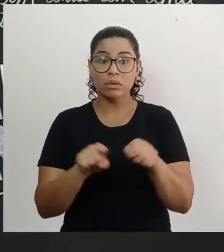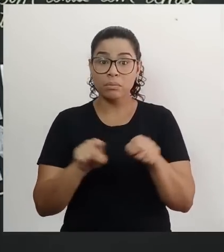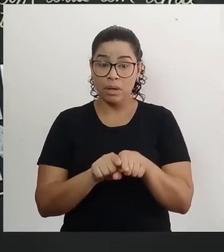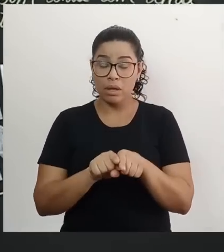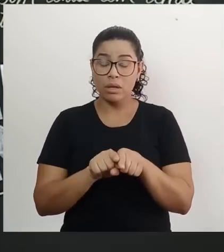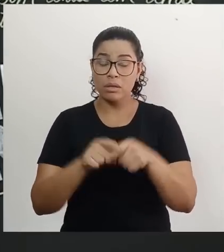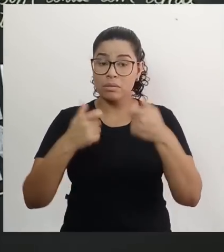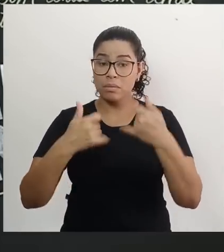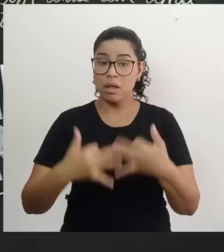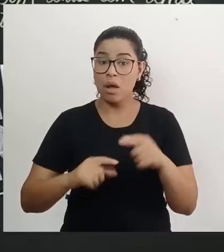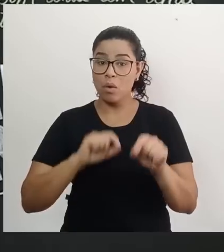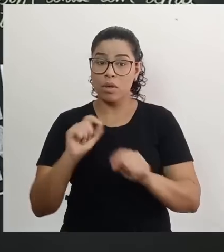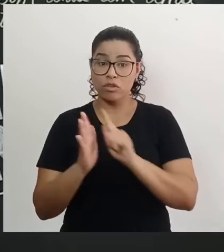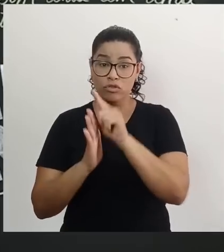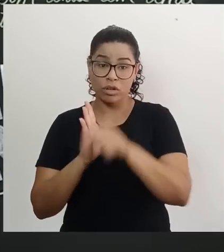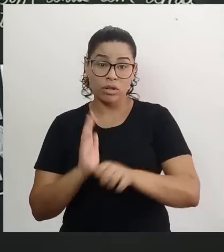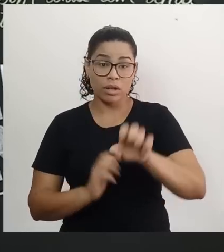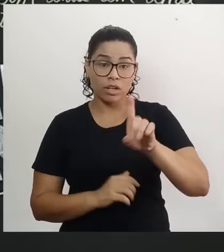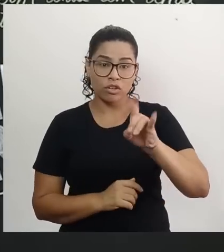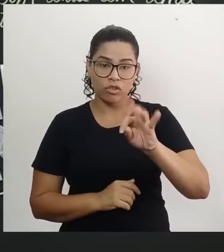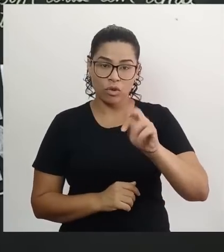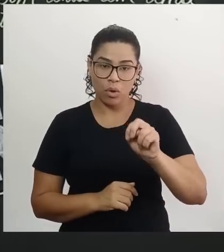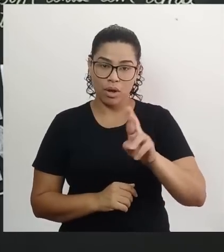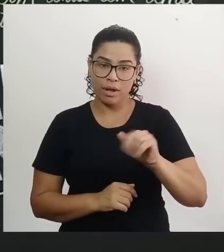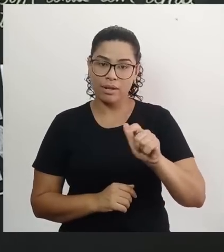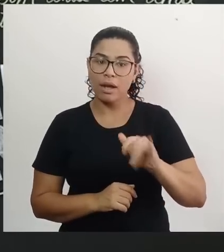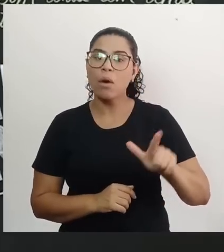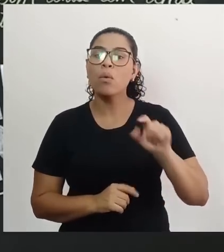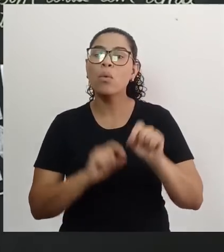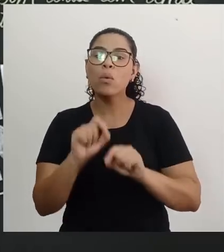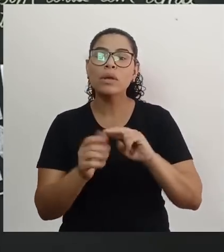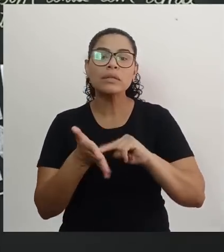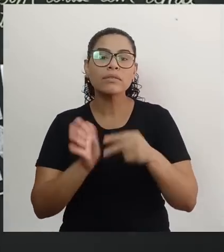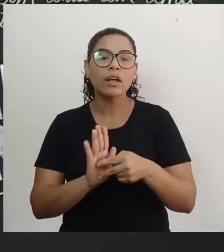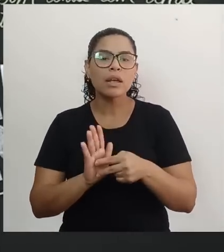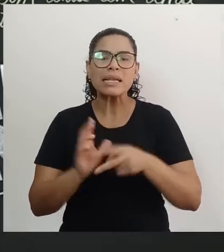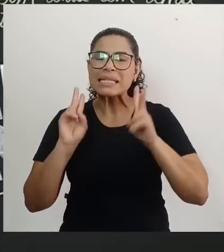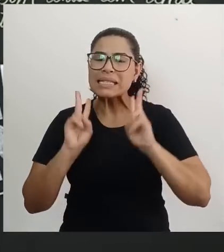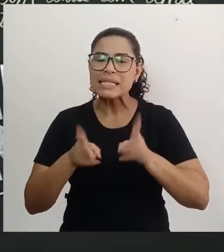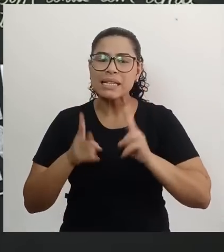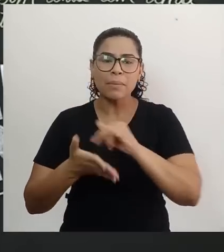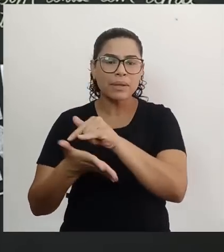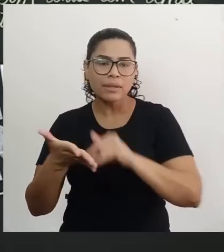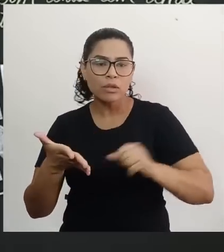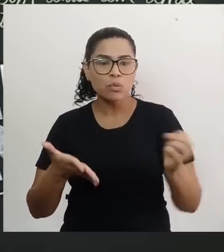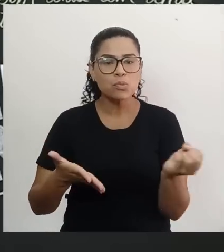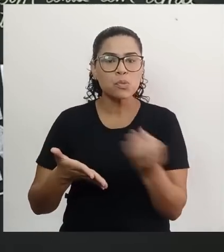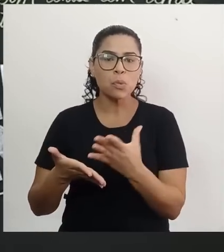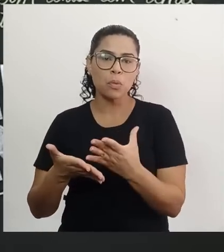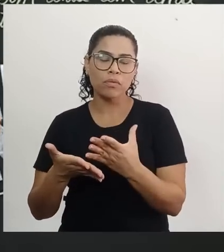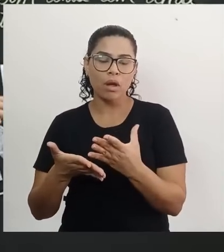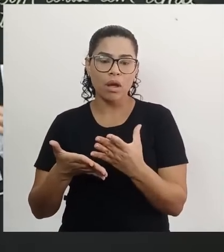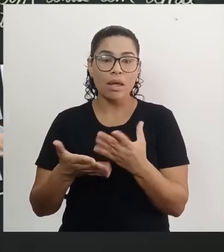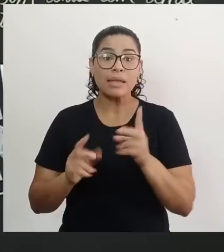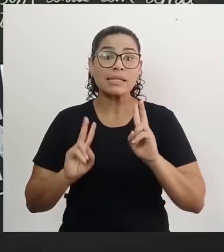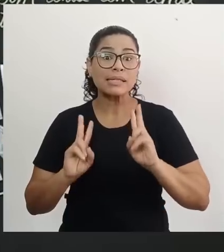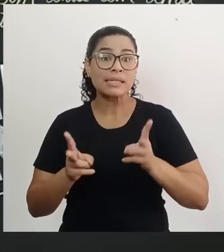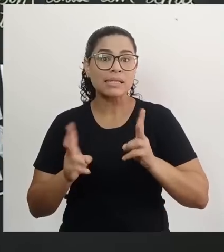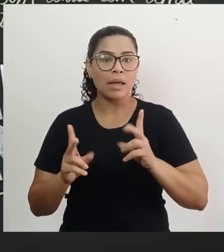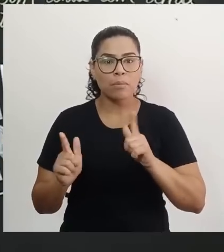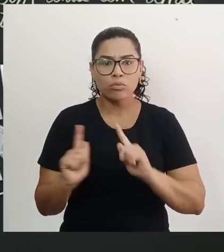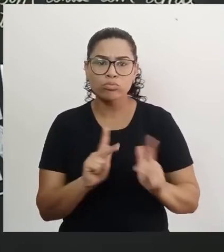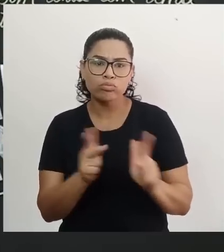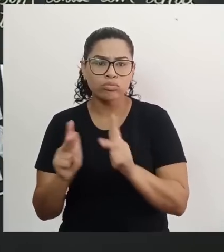uma característica de atualidade, ou seja, é um texto que dialoga com a contemporaneidade, dialoga com